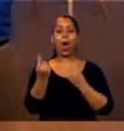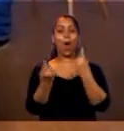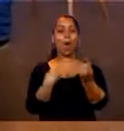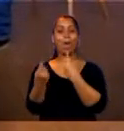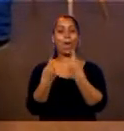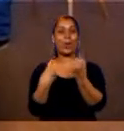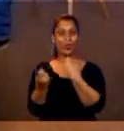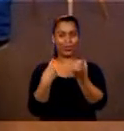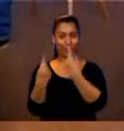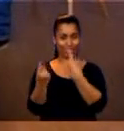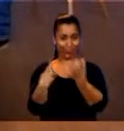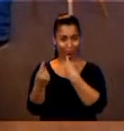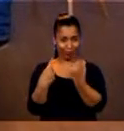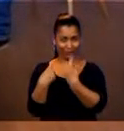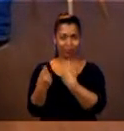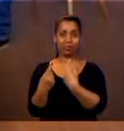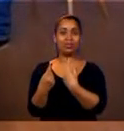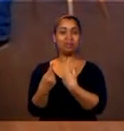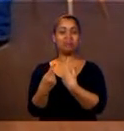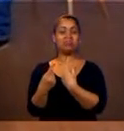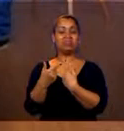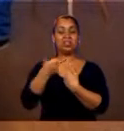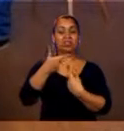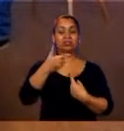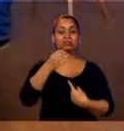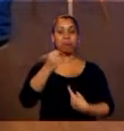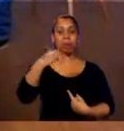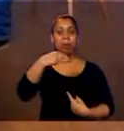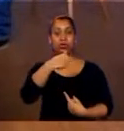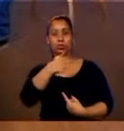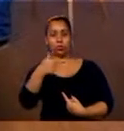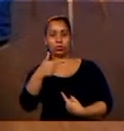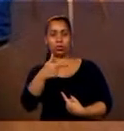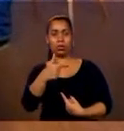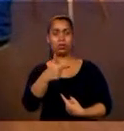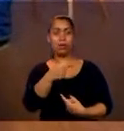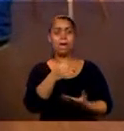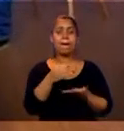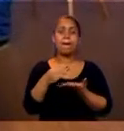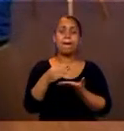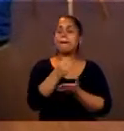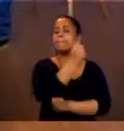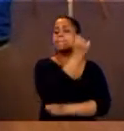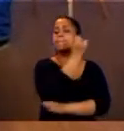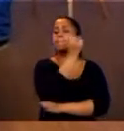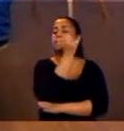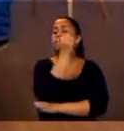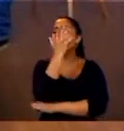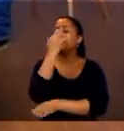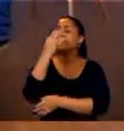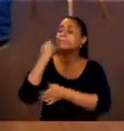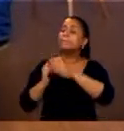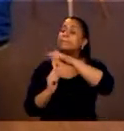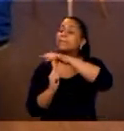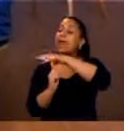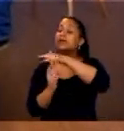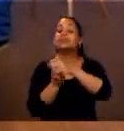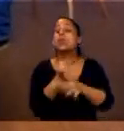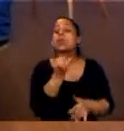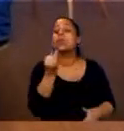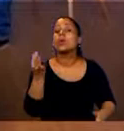de 22 milhões de metros quadrados. Quantas praças nós temos aí? Rio Preto não tem